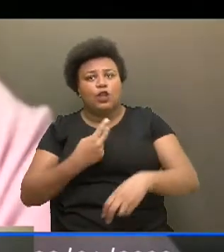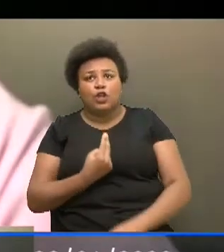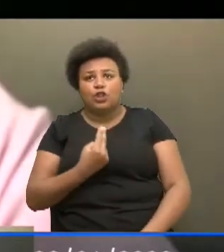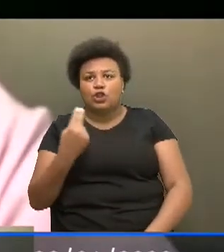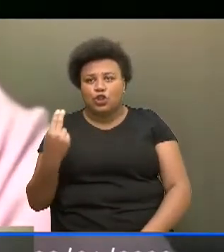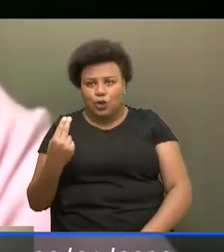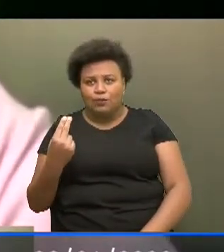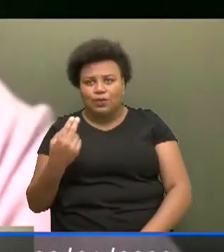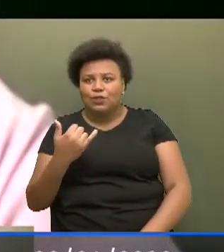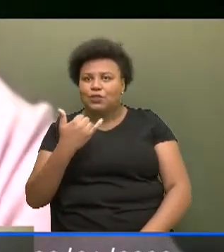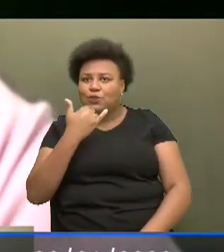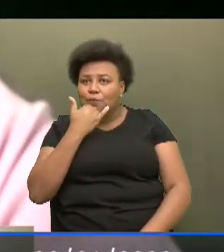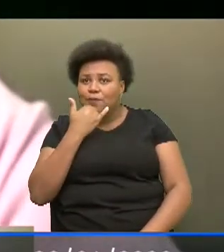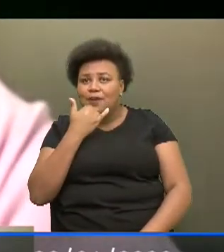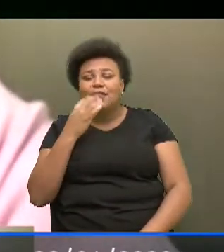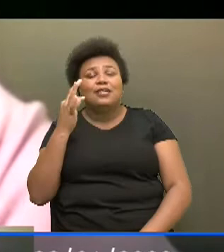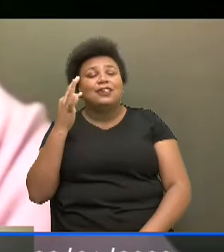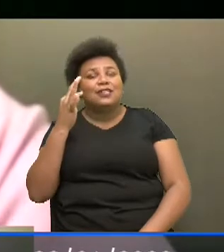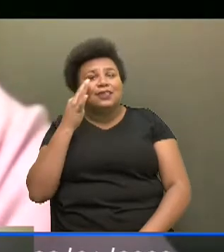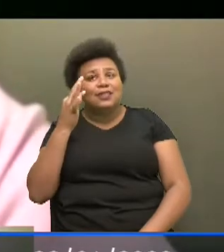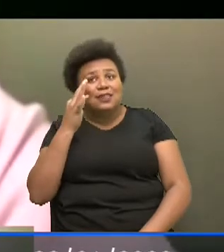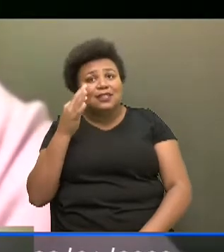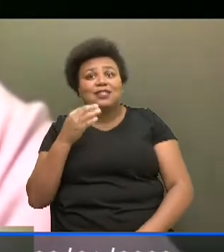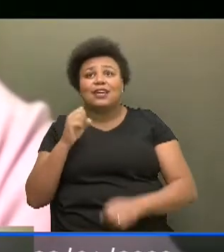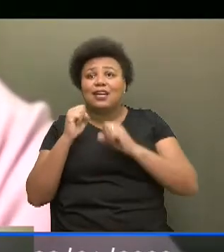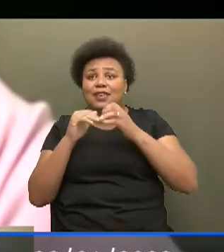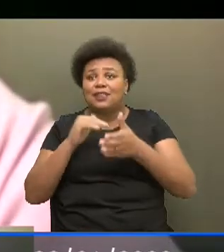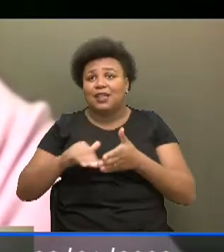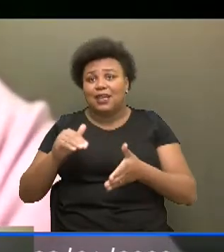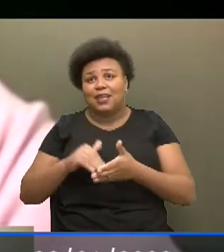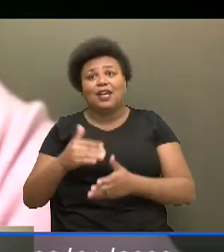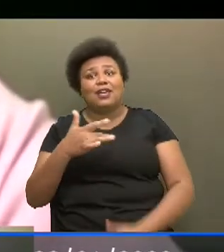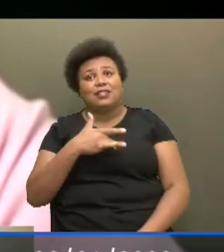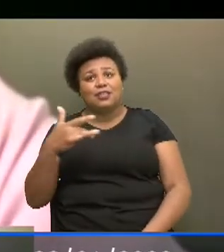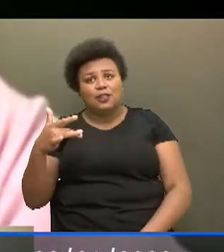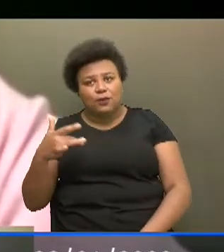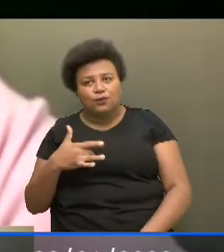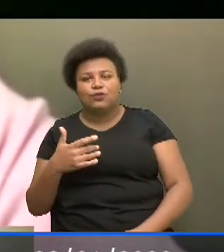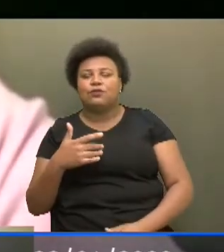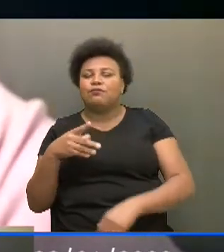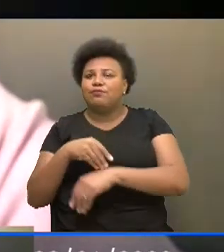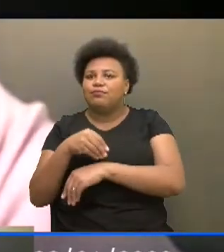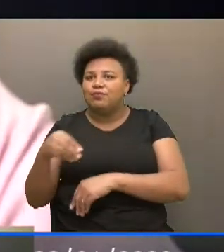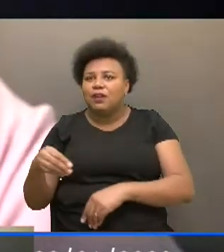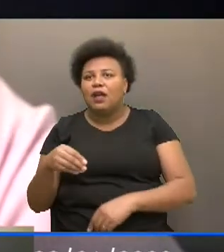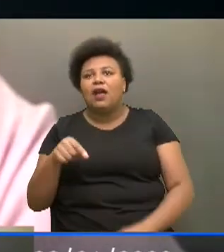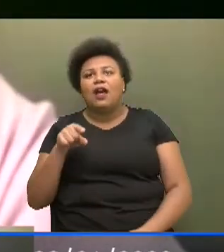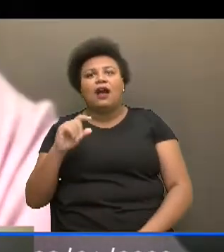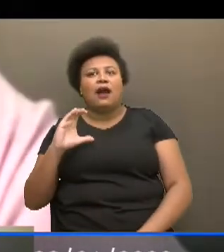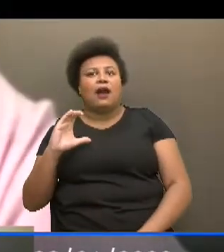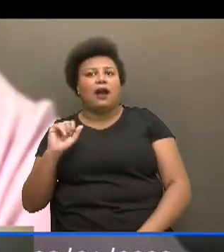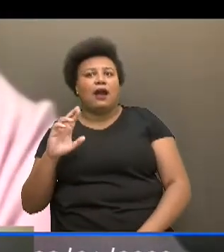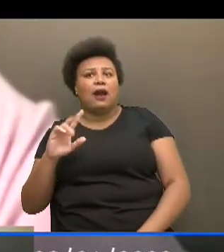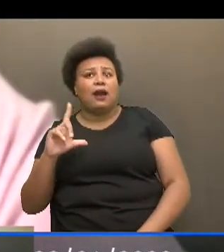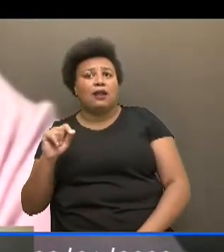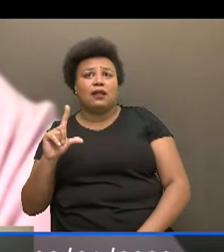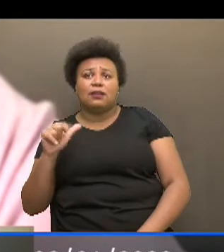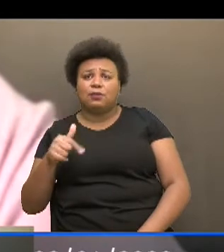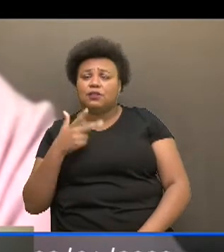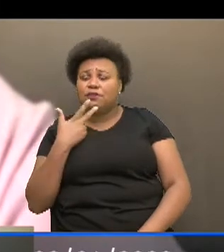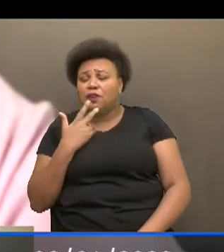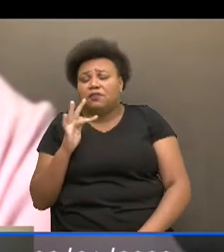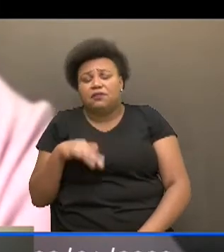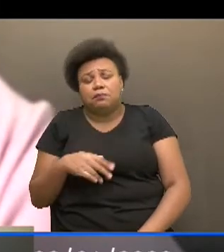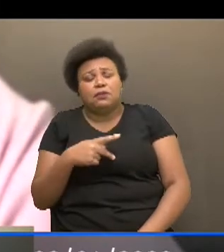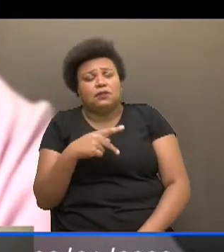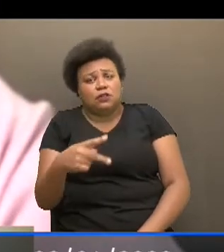Agricultura, ou desculpa, equipe técnica da Secretaria da Saúde, em nome da Secretaria da Agricultura. Carla, depois de ti, era essa a nossa manifestação,